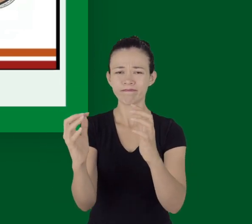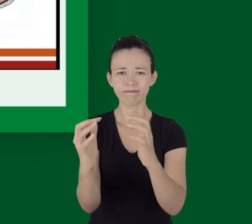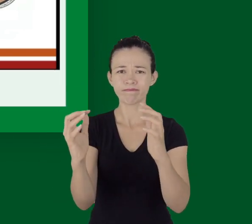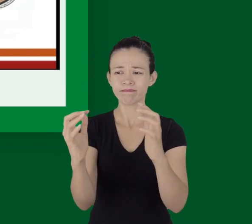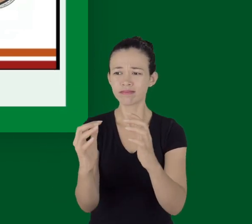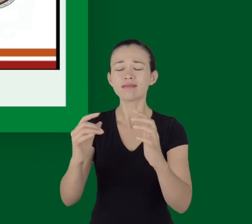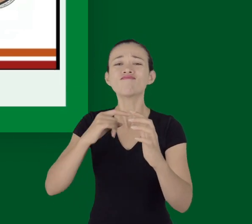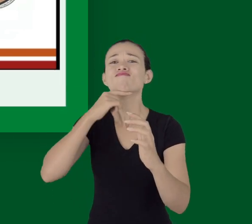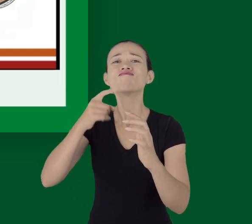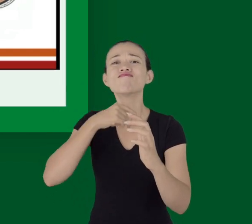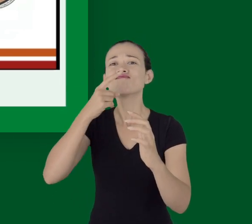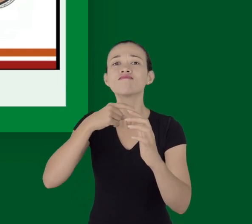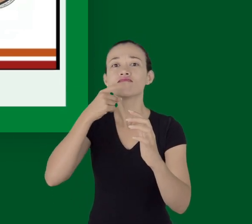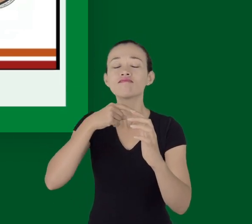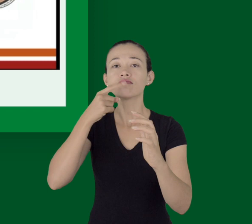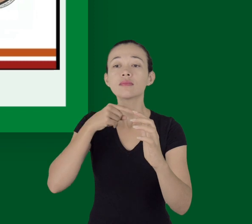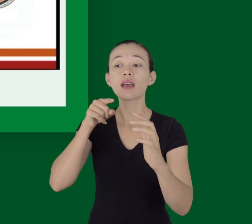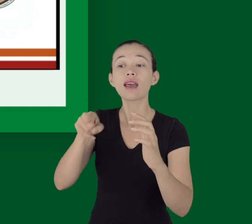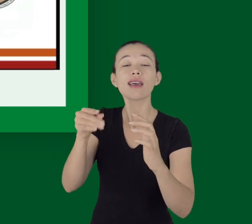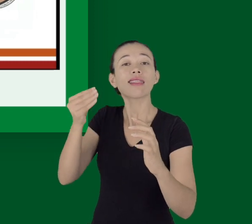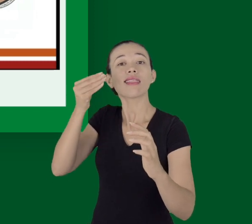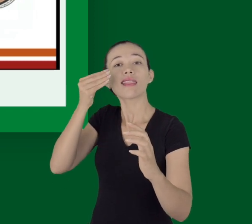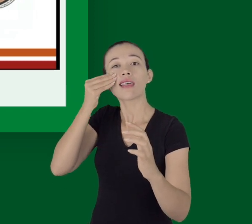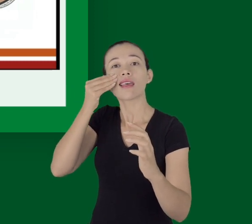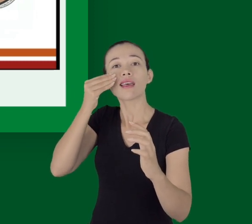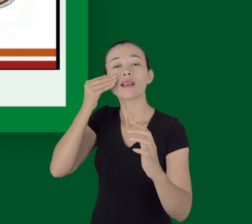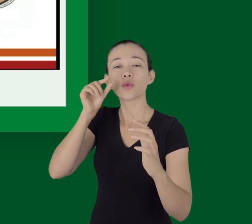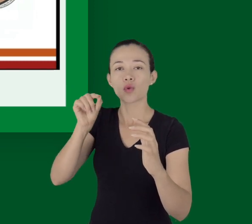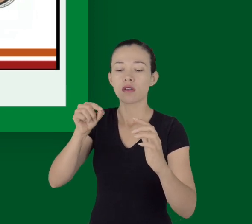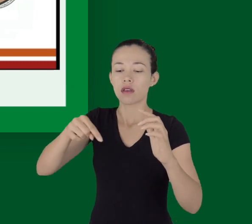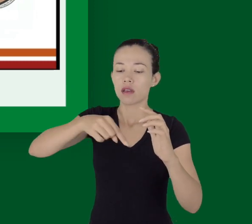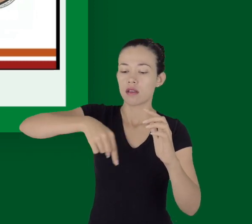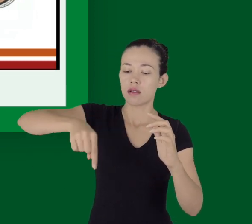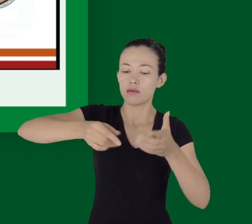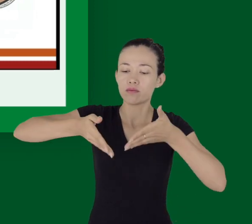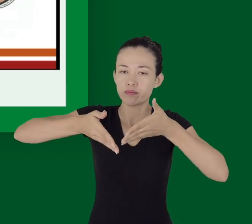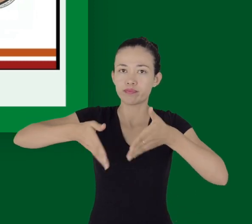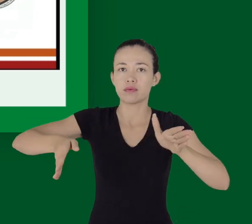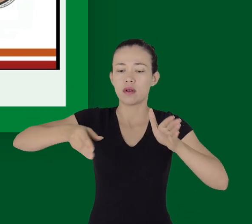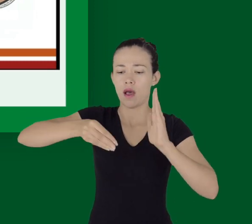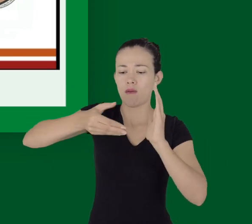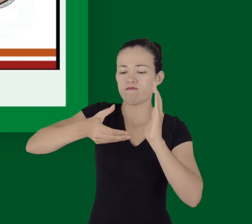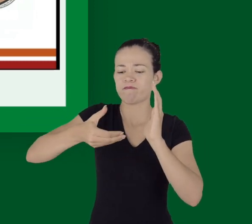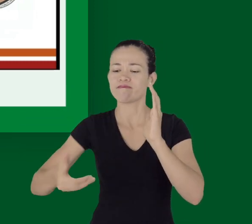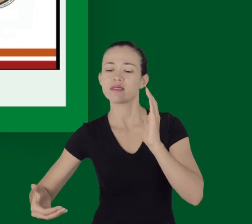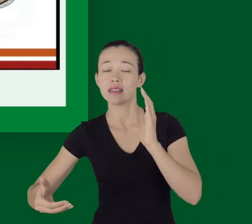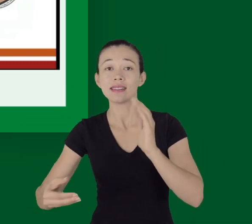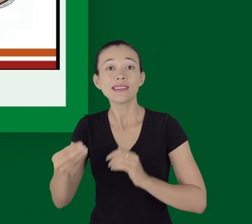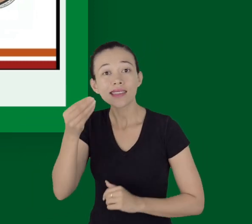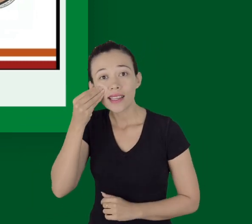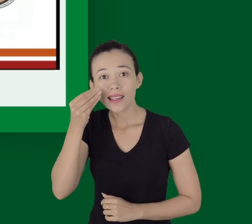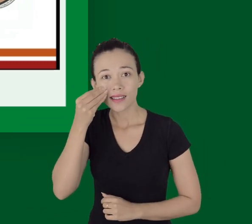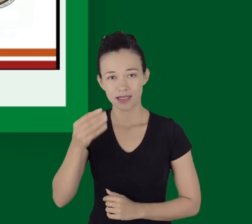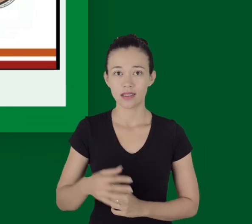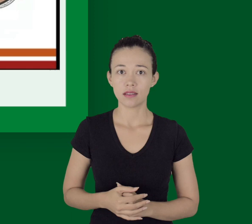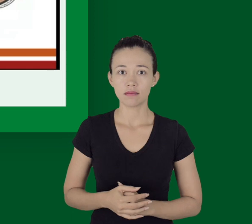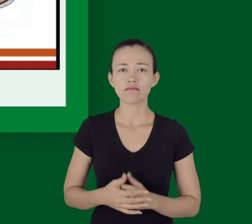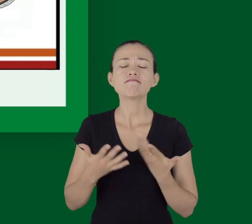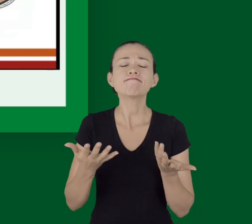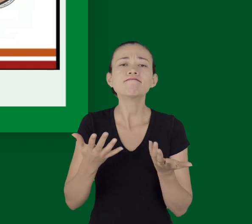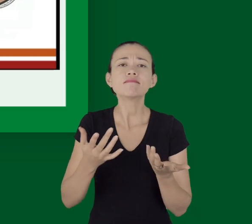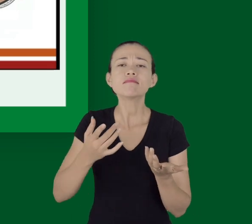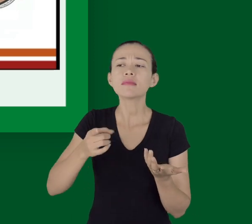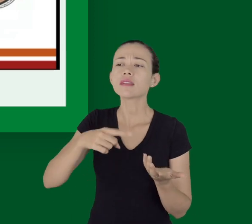essa estrutura do forame bático. No momento que ele tenta se projetar, ocorrem três fenômenos importantes, que